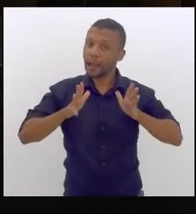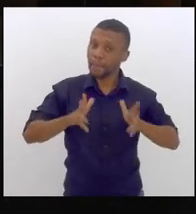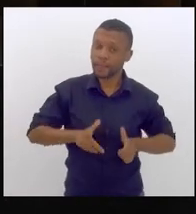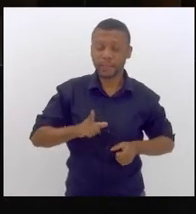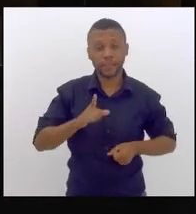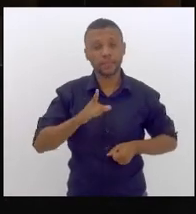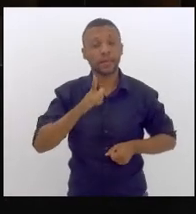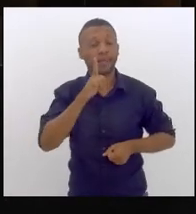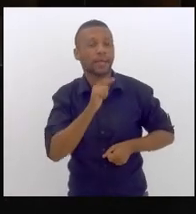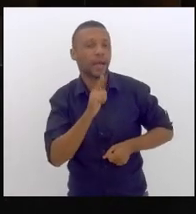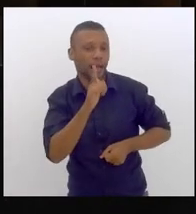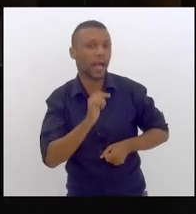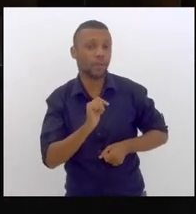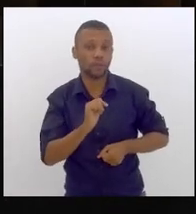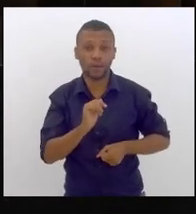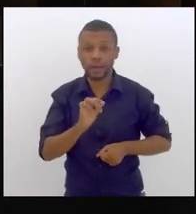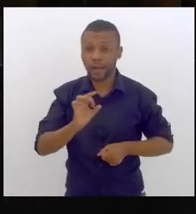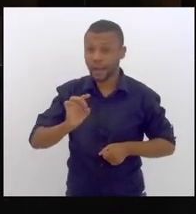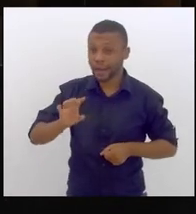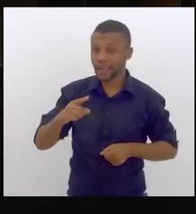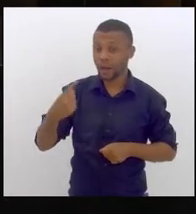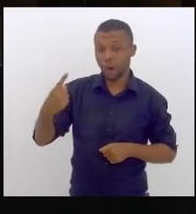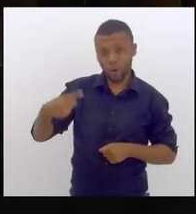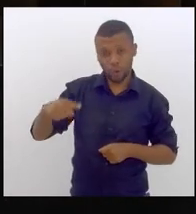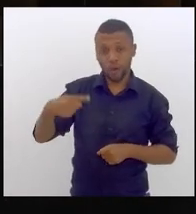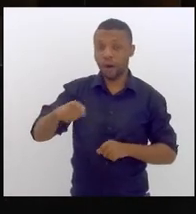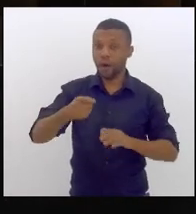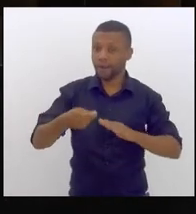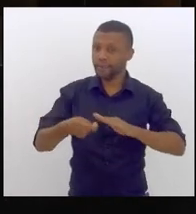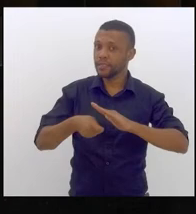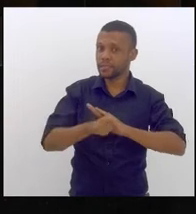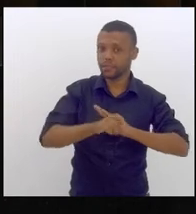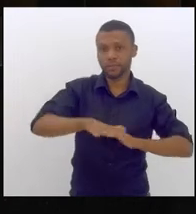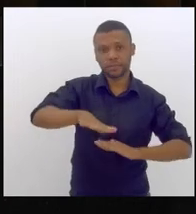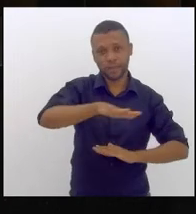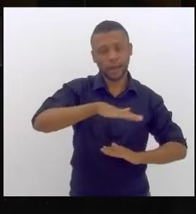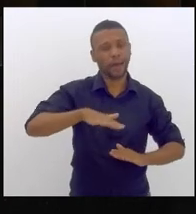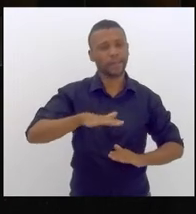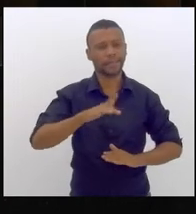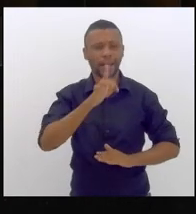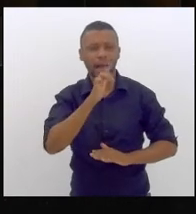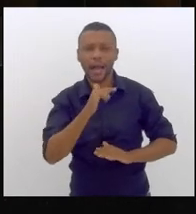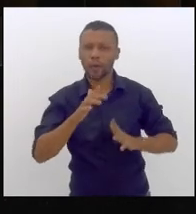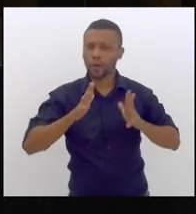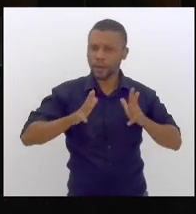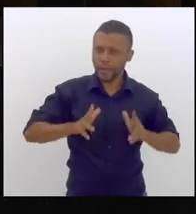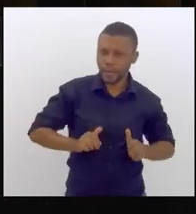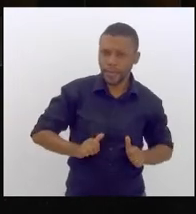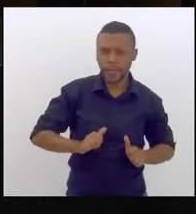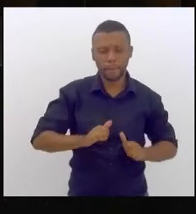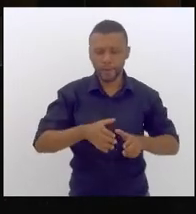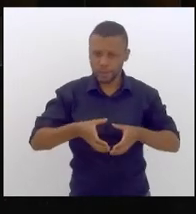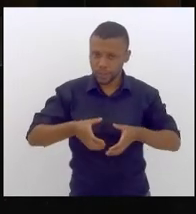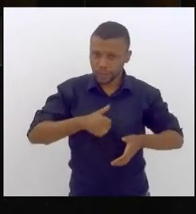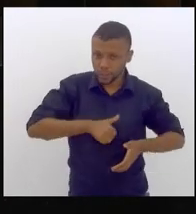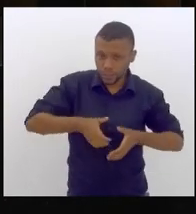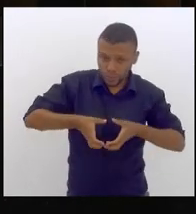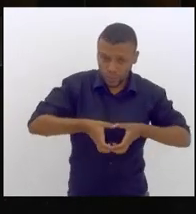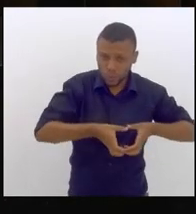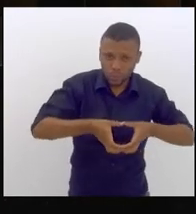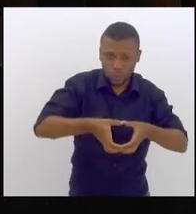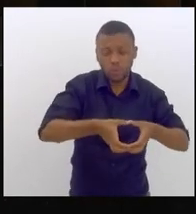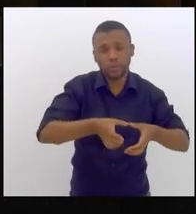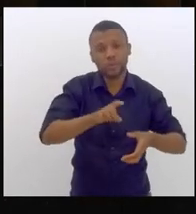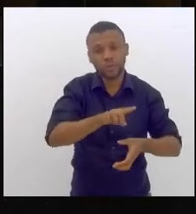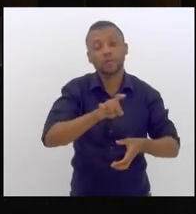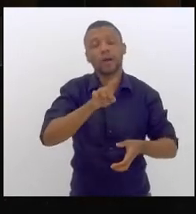em saneamento básico, a gente economiza 4 vezes mais no investimento em saúde pública. Isso é uma